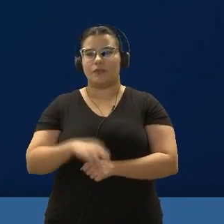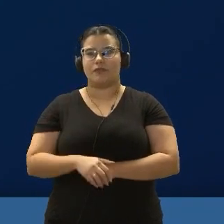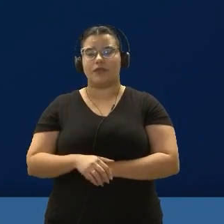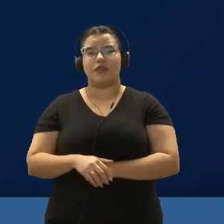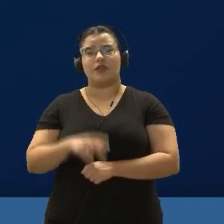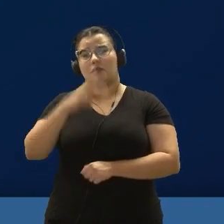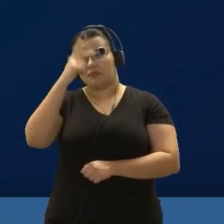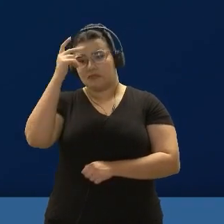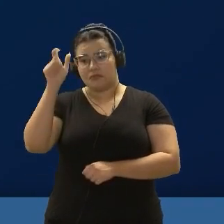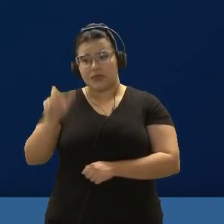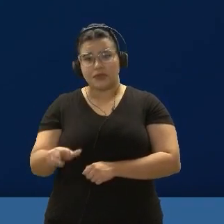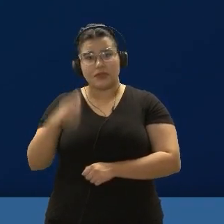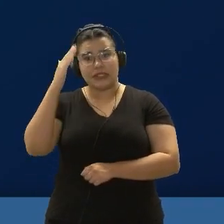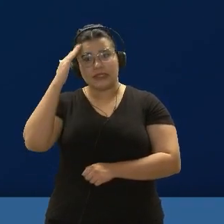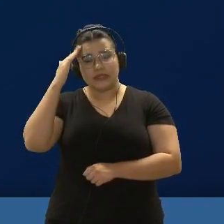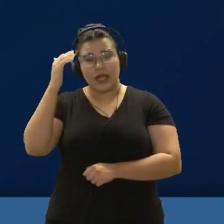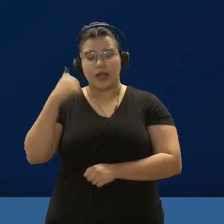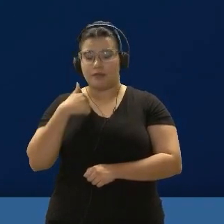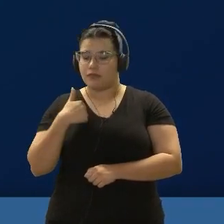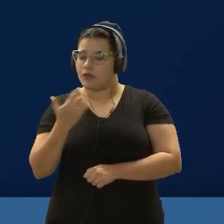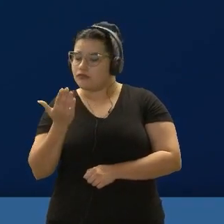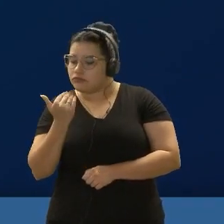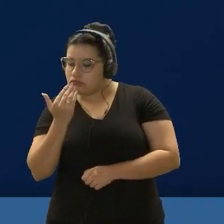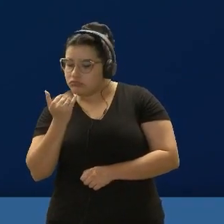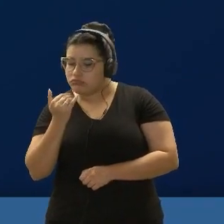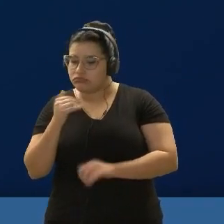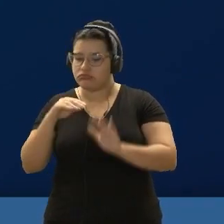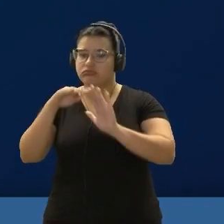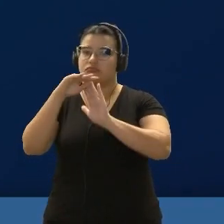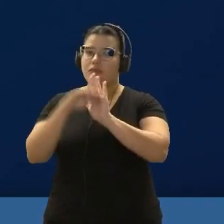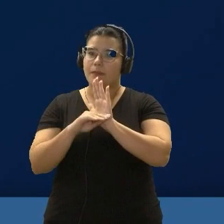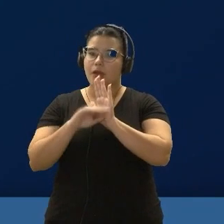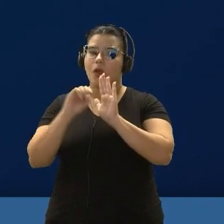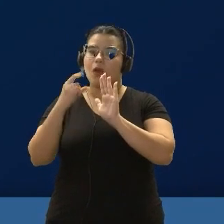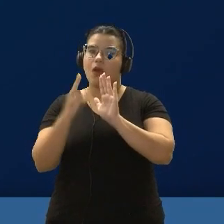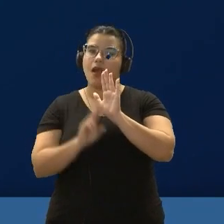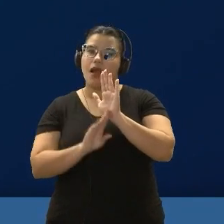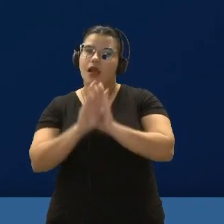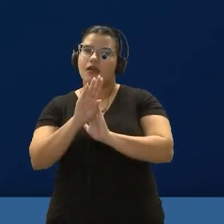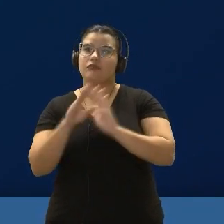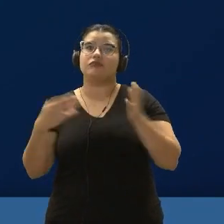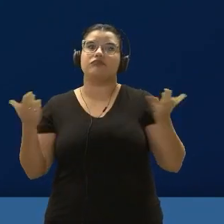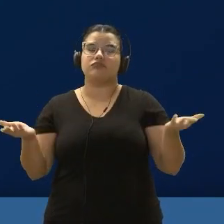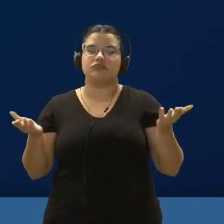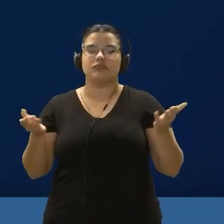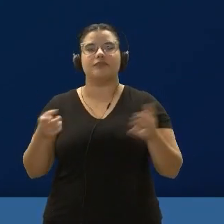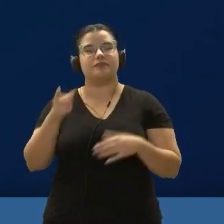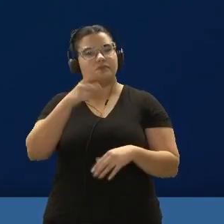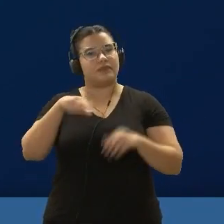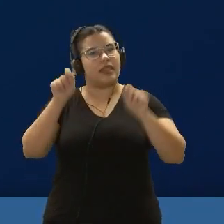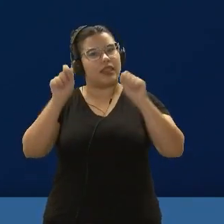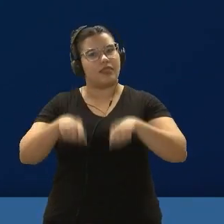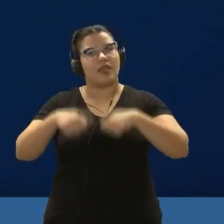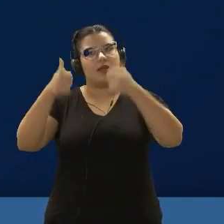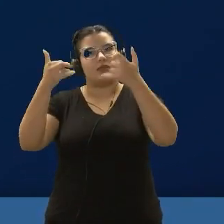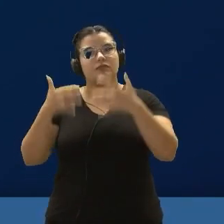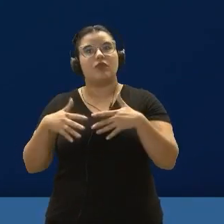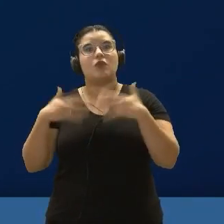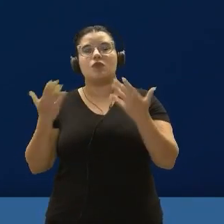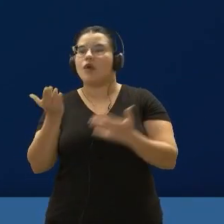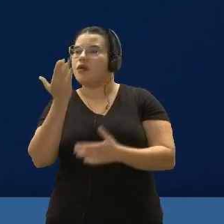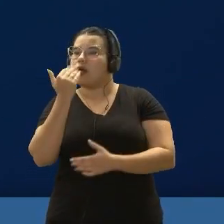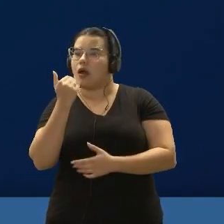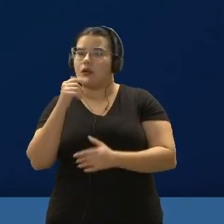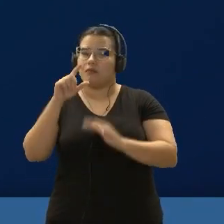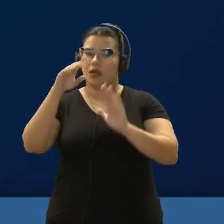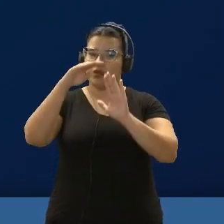consegue saber que ele está usando um carboidrato de baixo ou alto índice glicêmico? Você pode explicar para ele qual é o carboidrato de